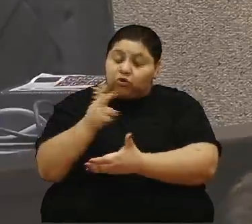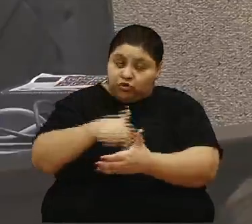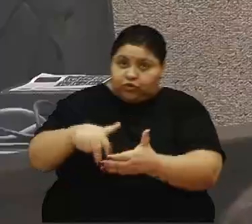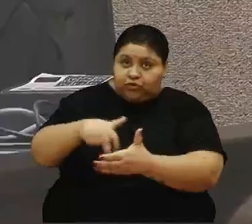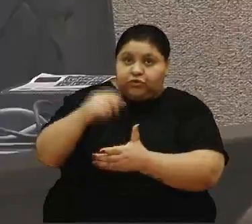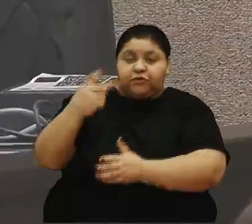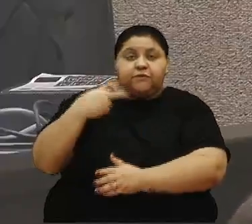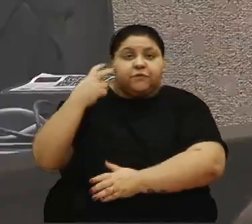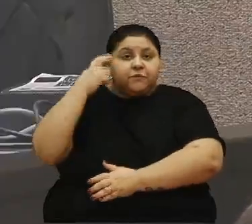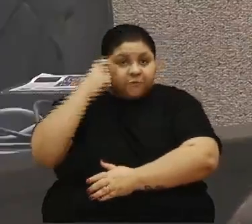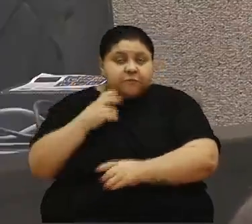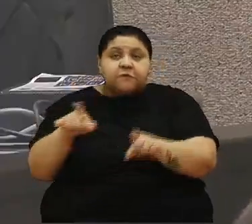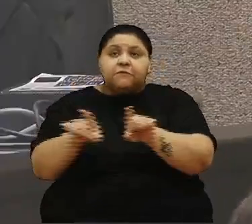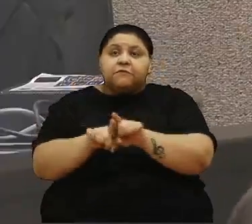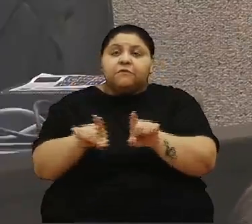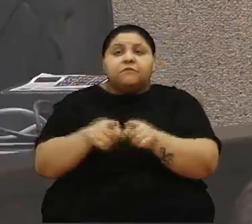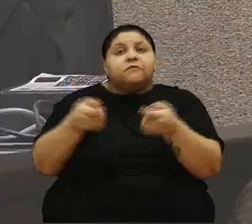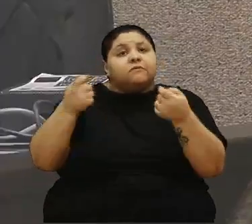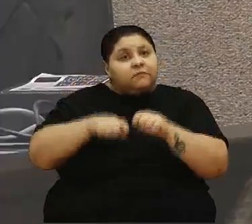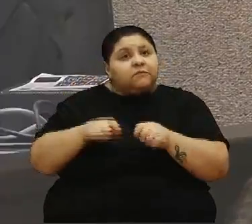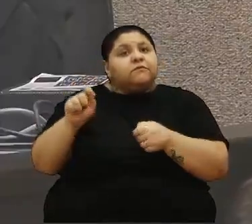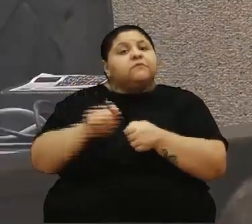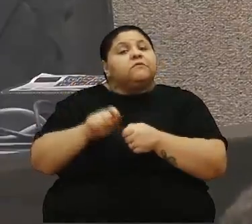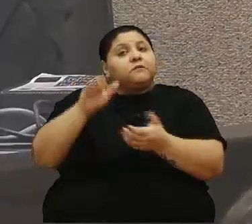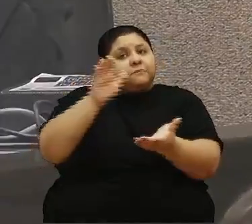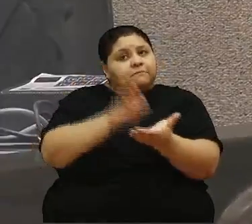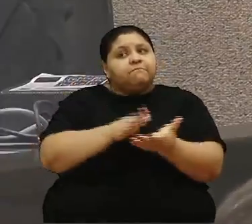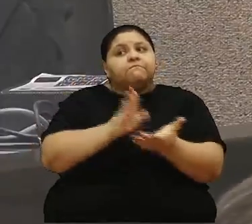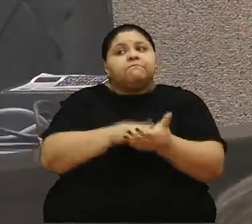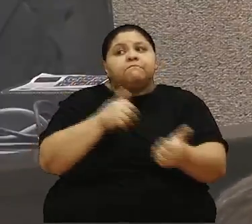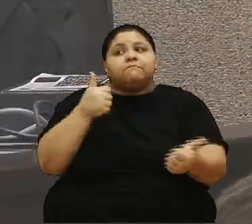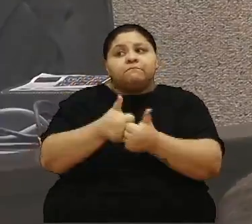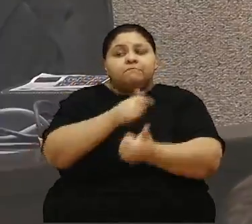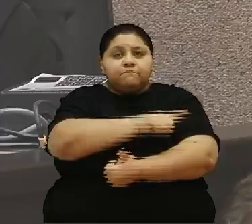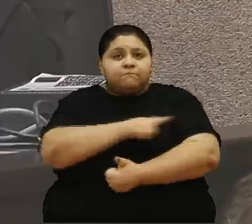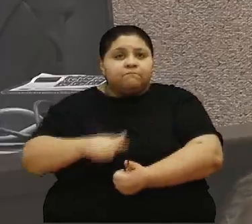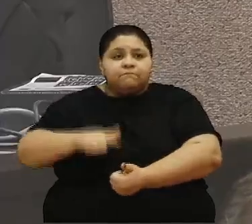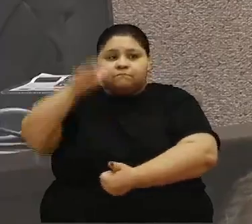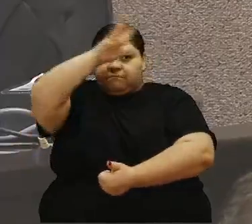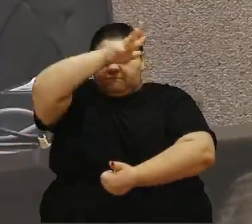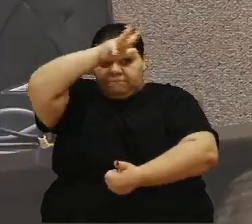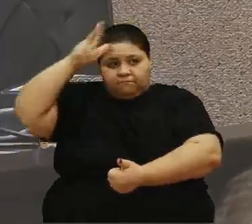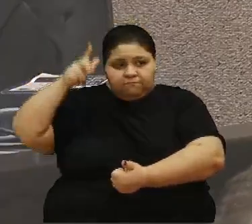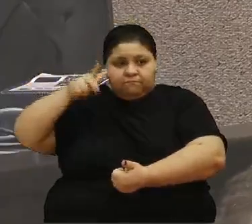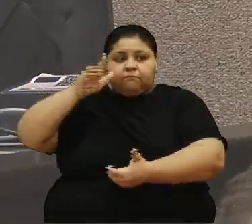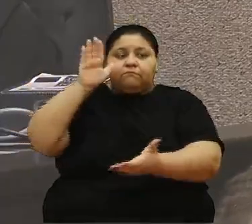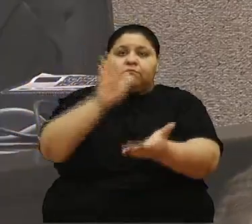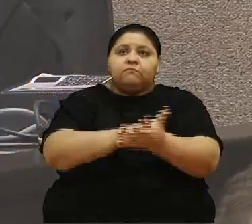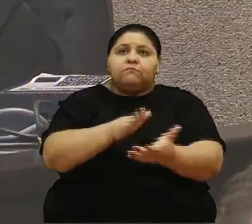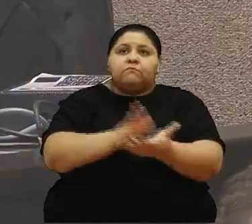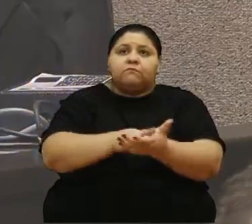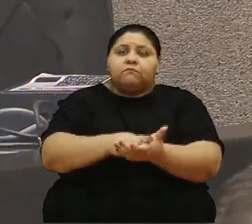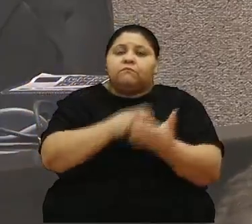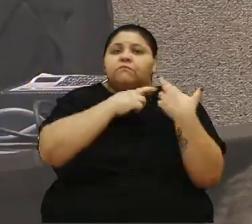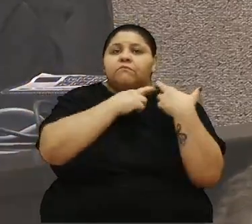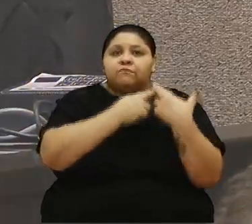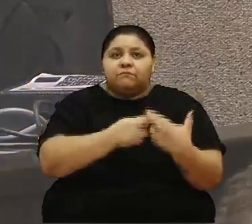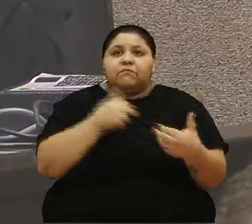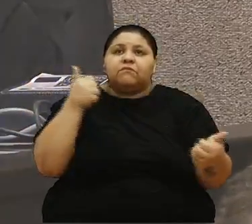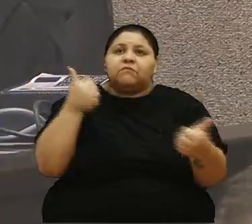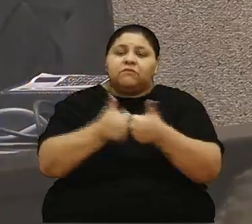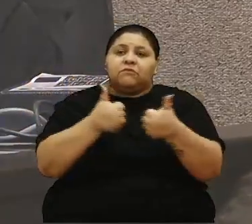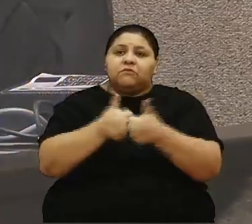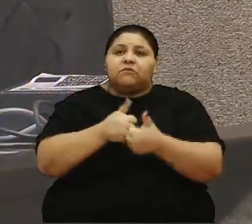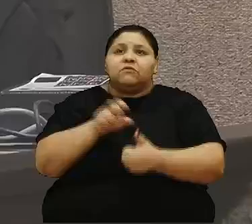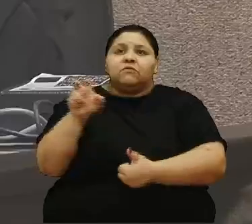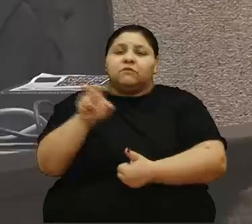o vereador Daniel foi na mesma linha, e precisamos fazer essa cobrança junto ao governo municipal para que cobre os responsáveis, né? Junto à 5ª